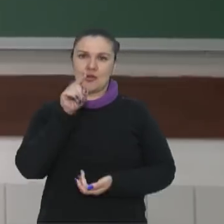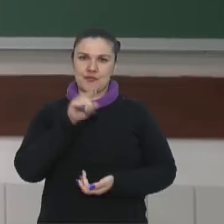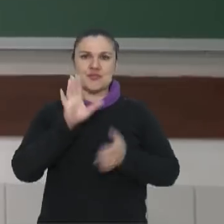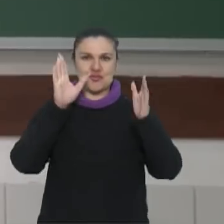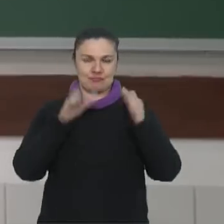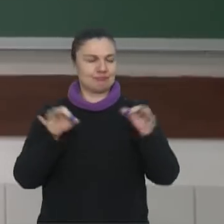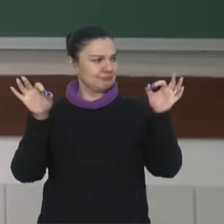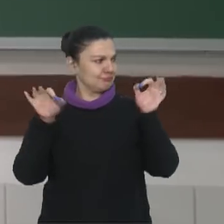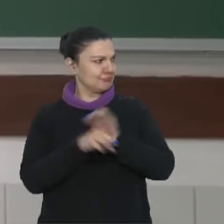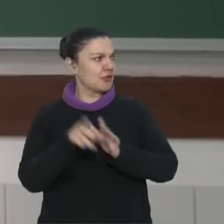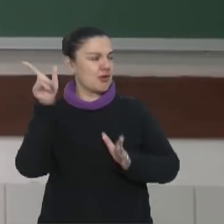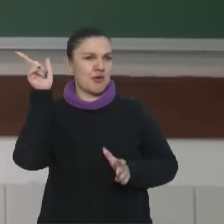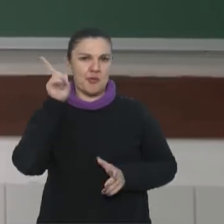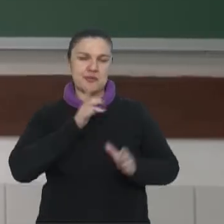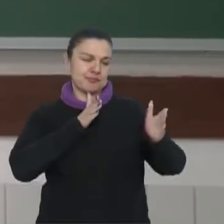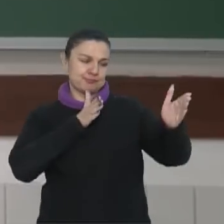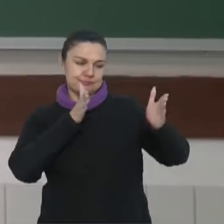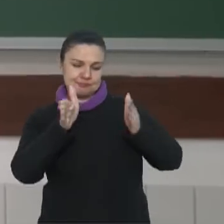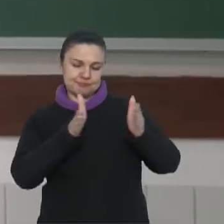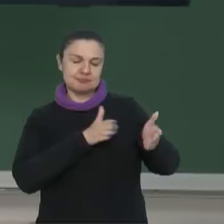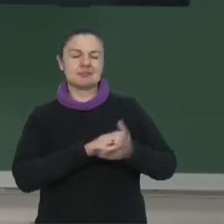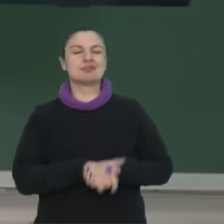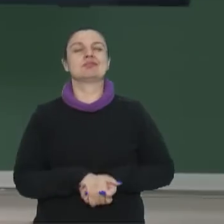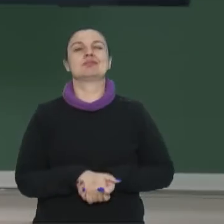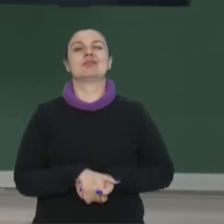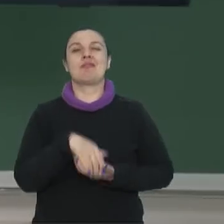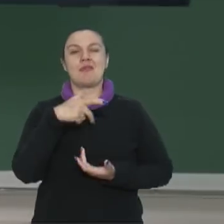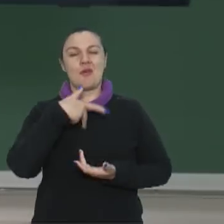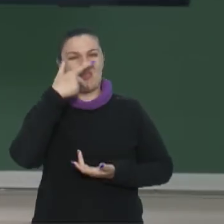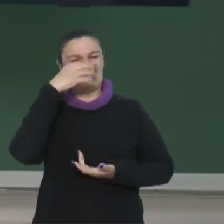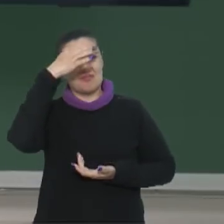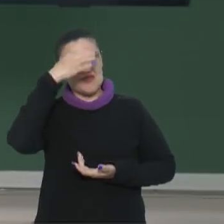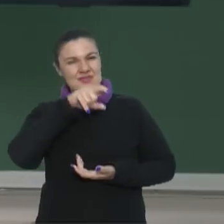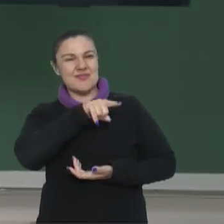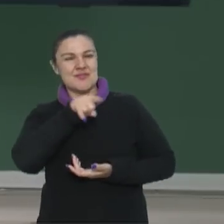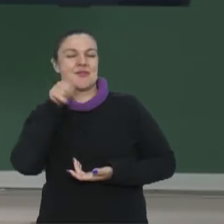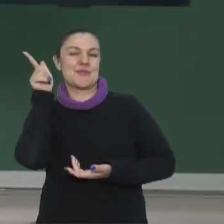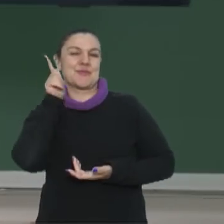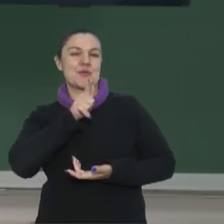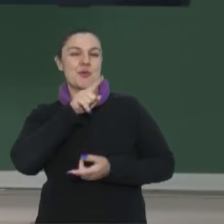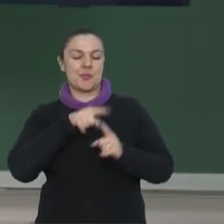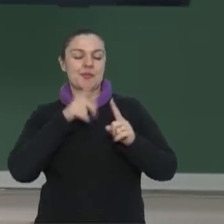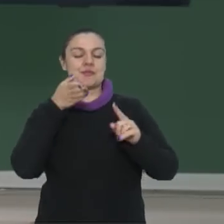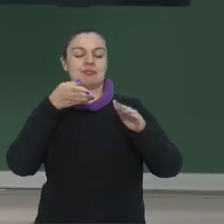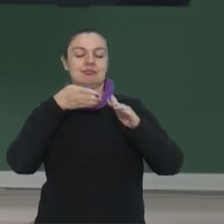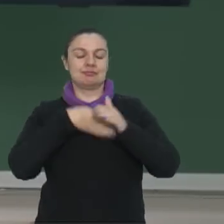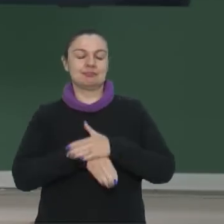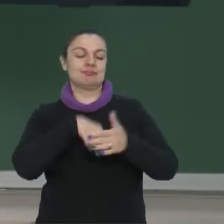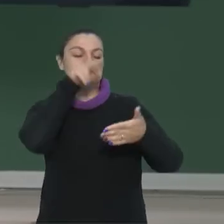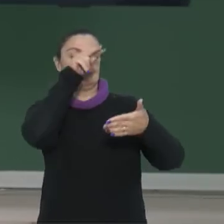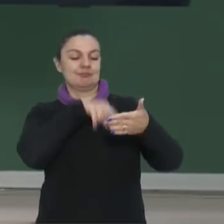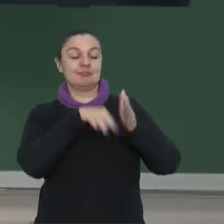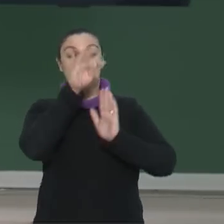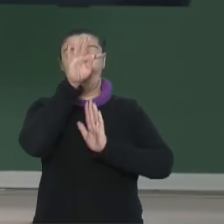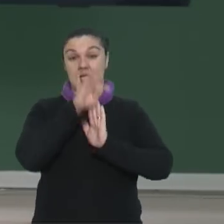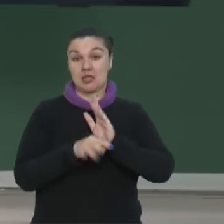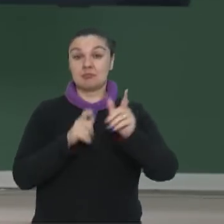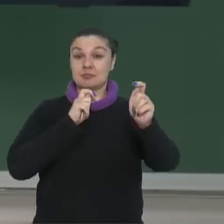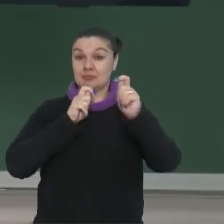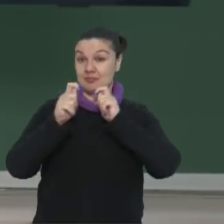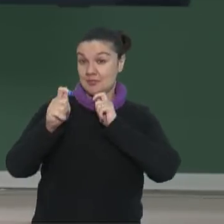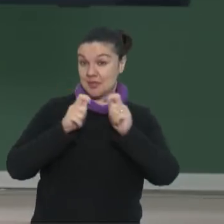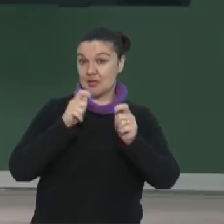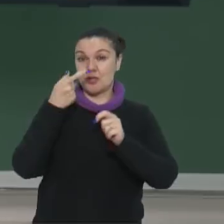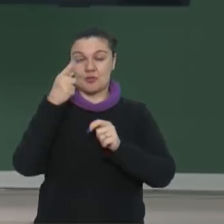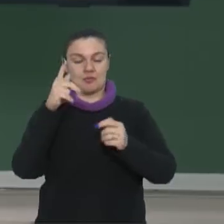Você conseguiu delimitar? Eu tenho certeza que você conseguiu, porque você já está bem acostumado com as